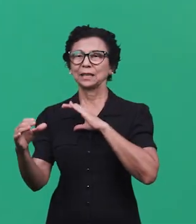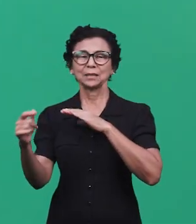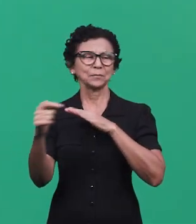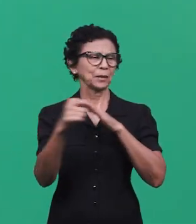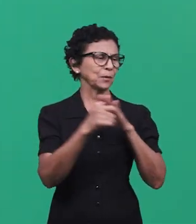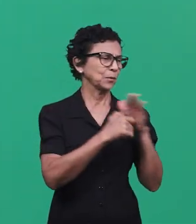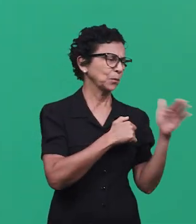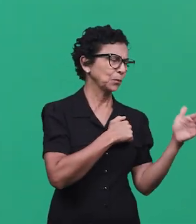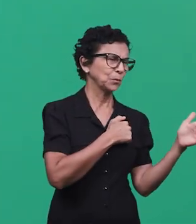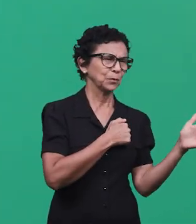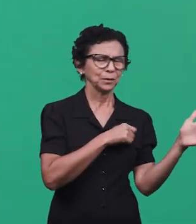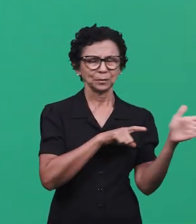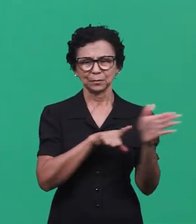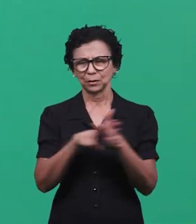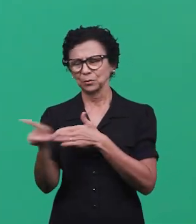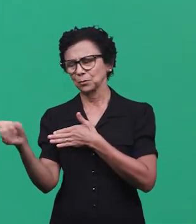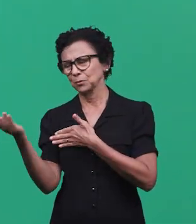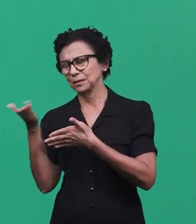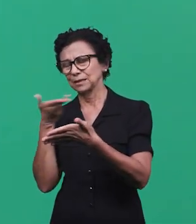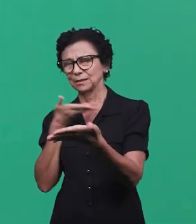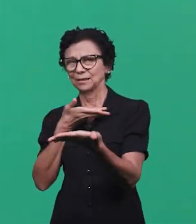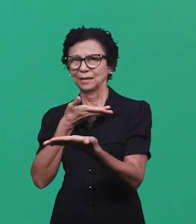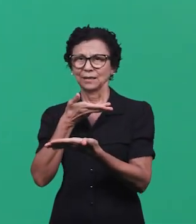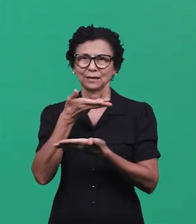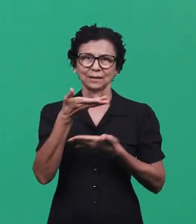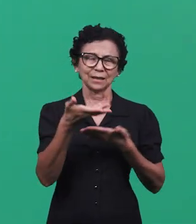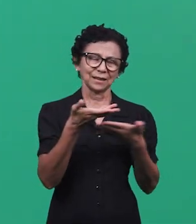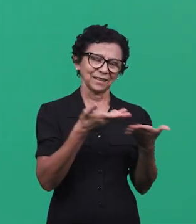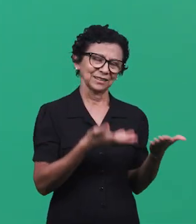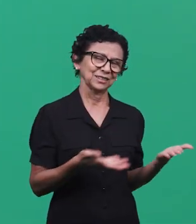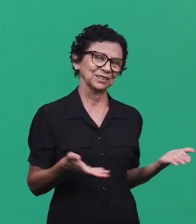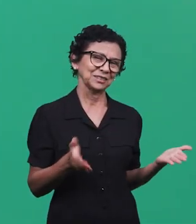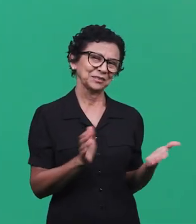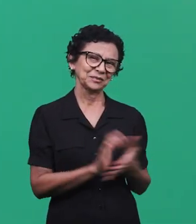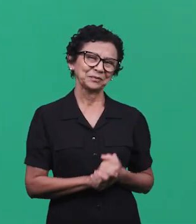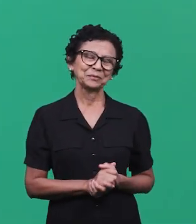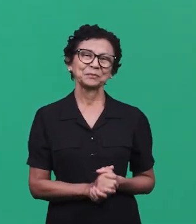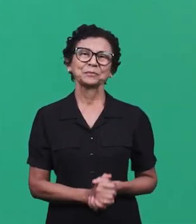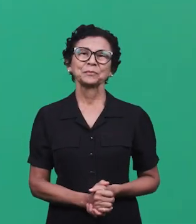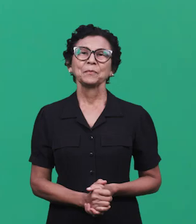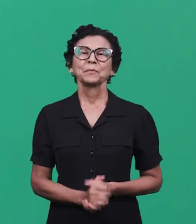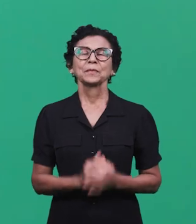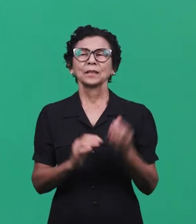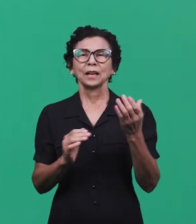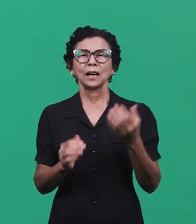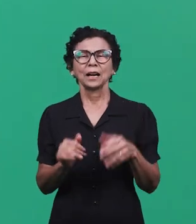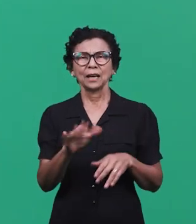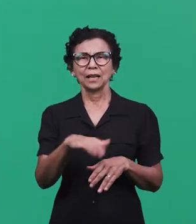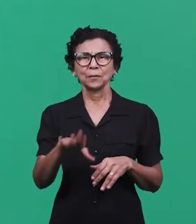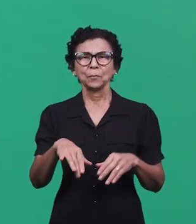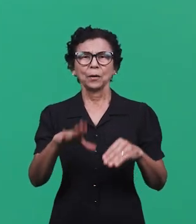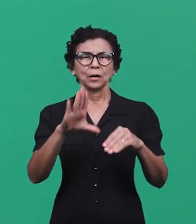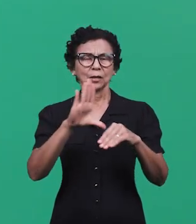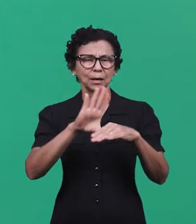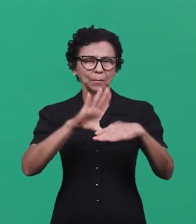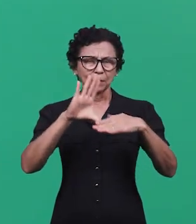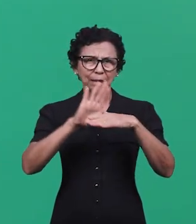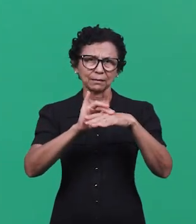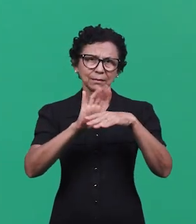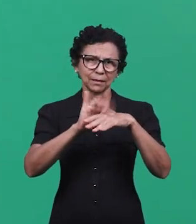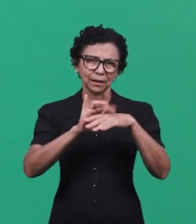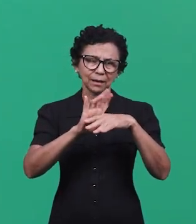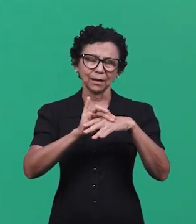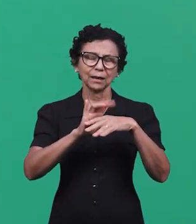pergunta, interagindo ali com a criança na aula, ela pode apertar, ela pode mostrar a